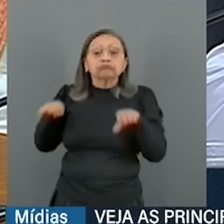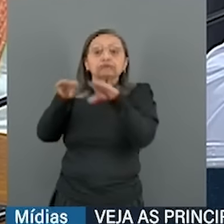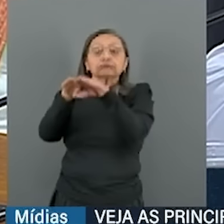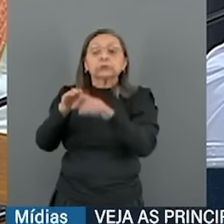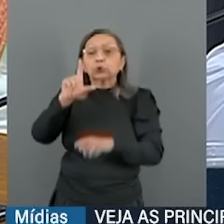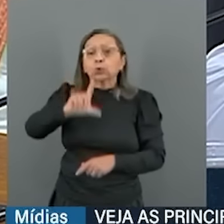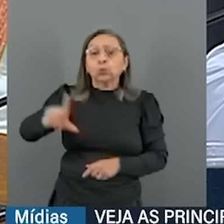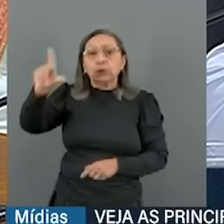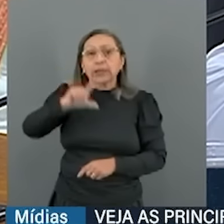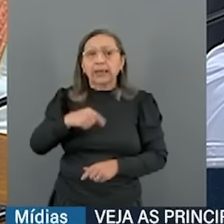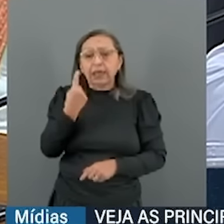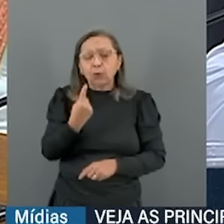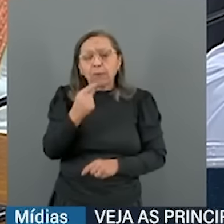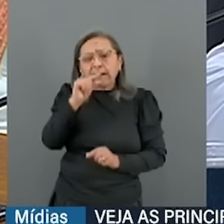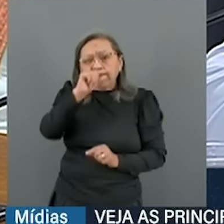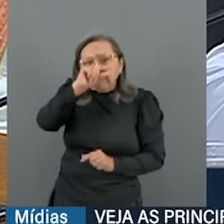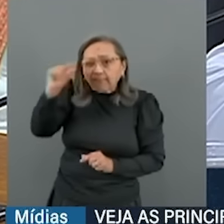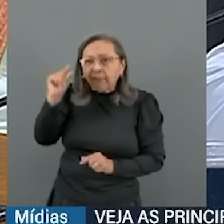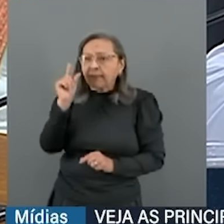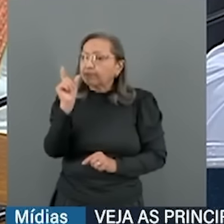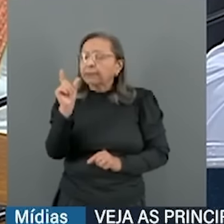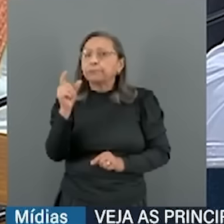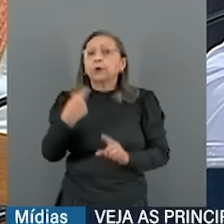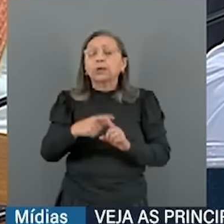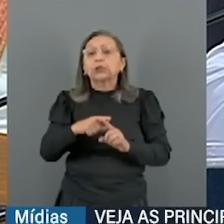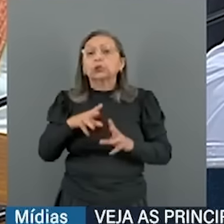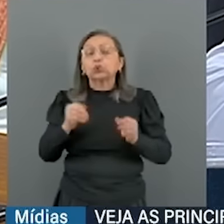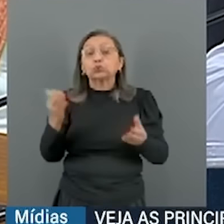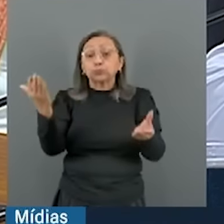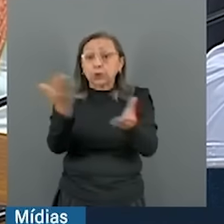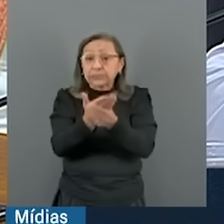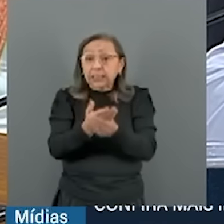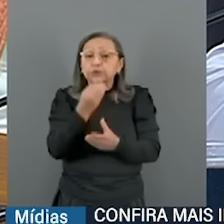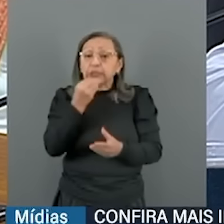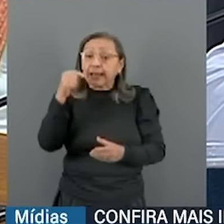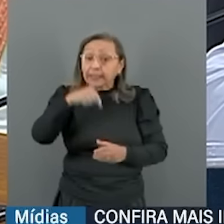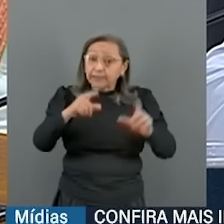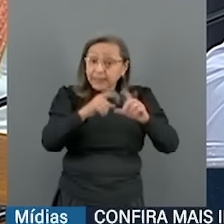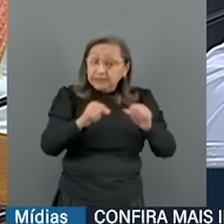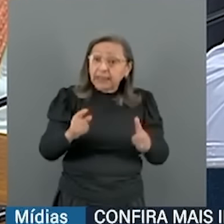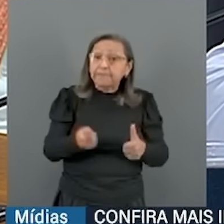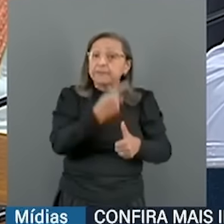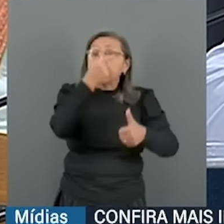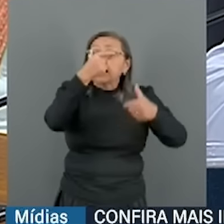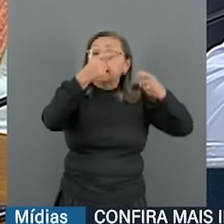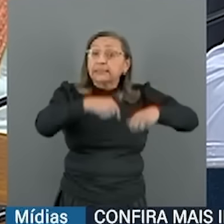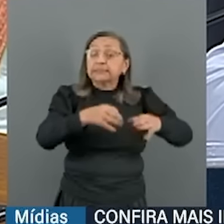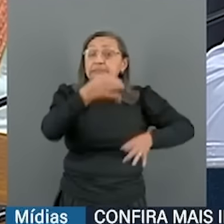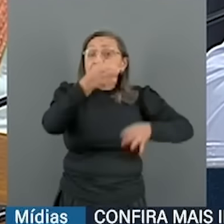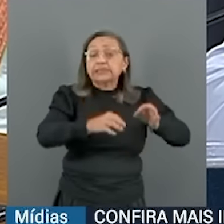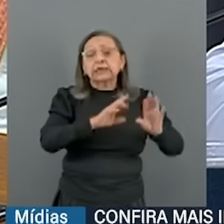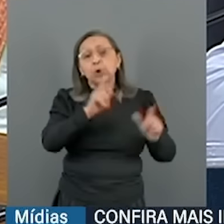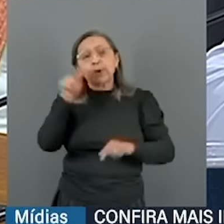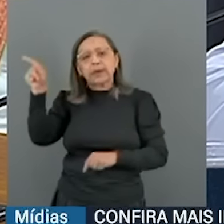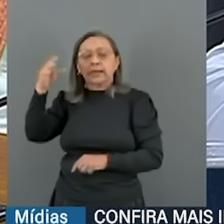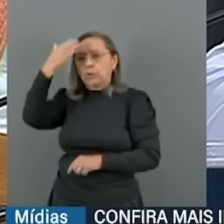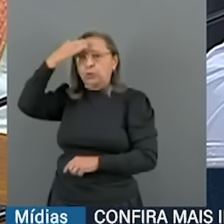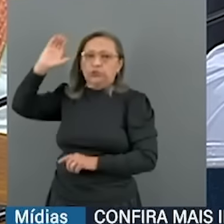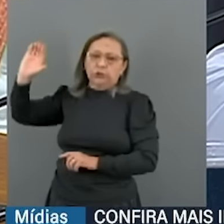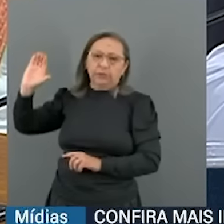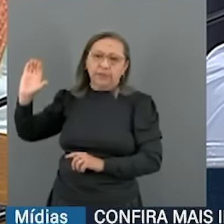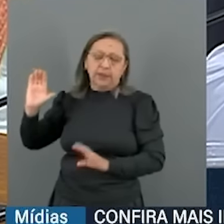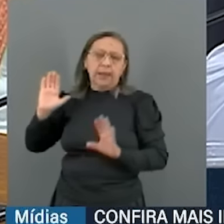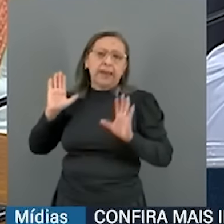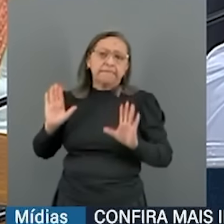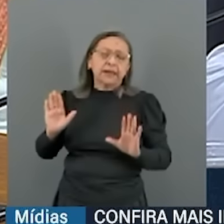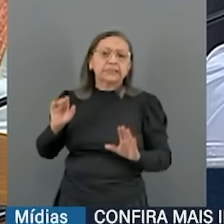Era uma filigrana porque os processos deveriam estar em Brasília na primeira instância, não em Curitiba. Mas